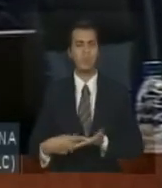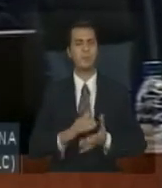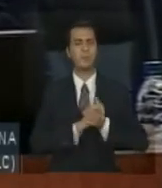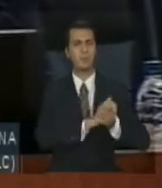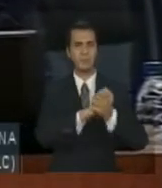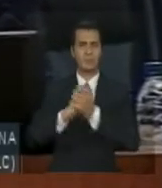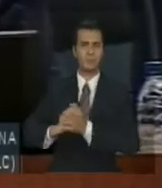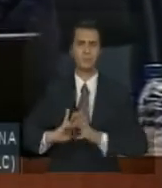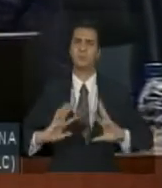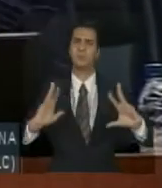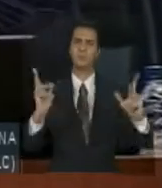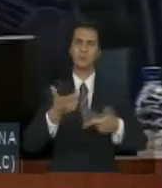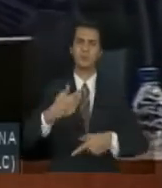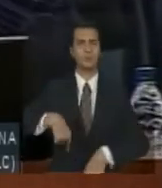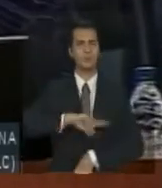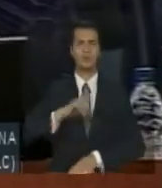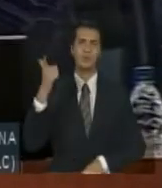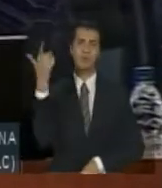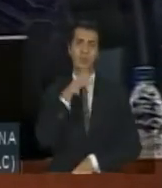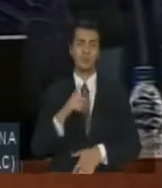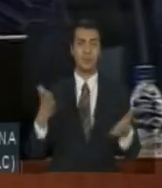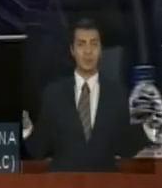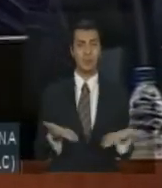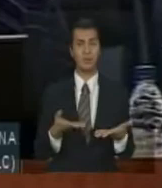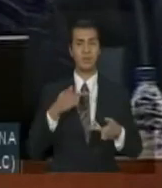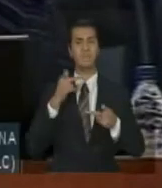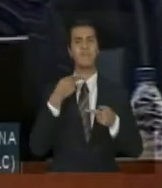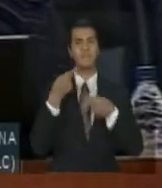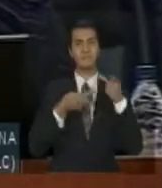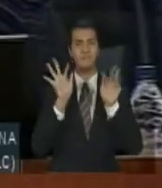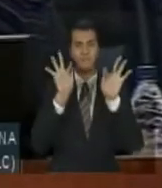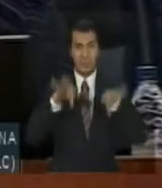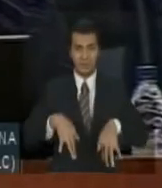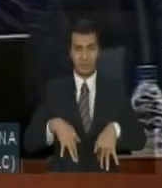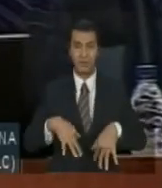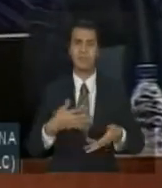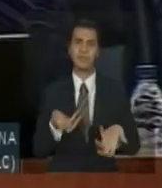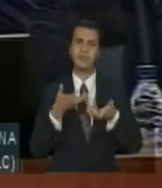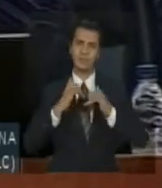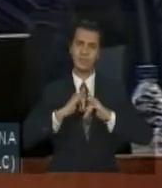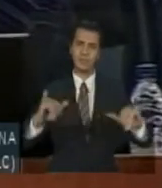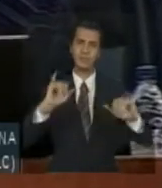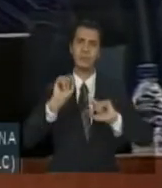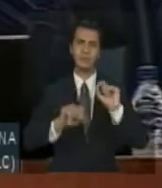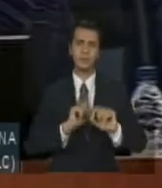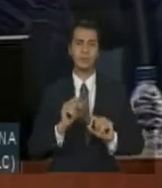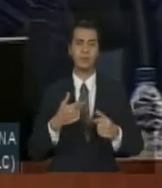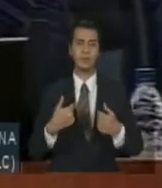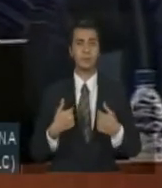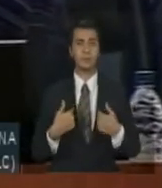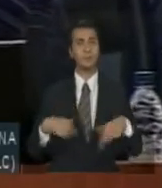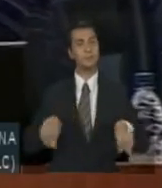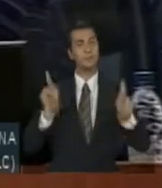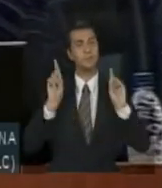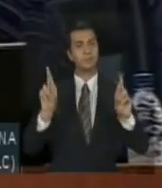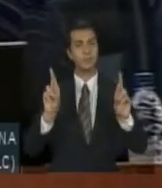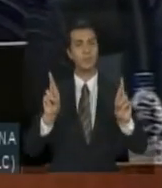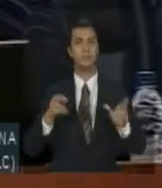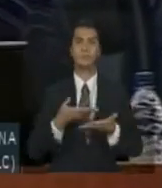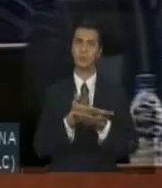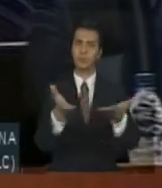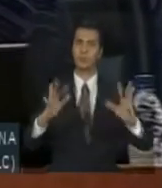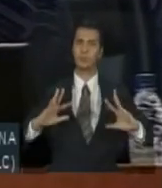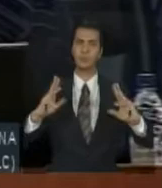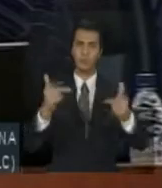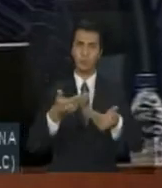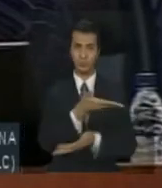conquista conjunta. Para finalizar, gostaria de dizer que espero contar com a presença de